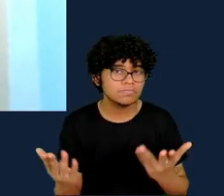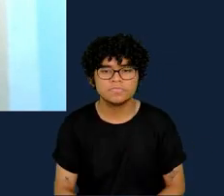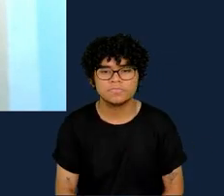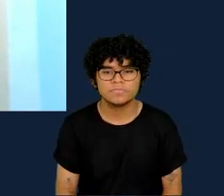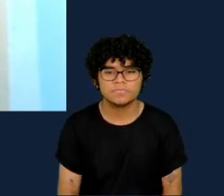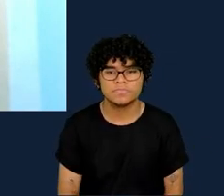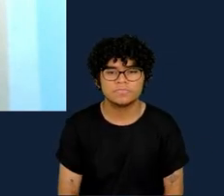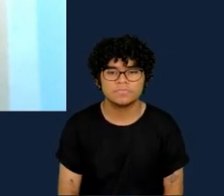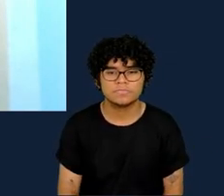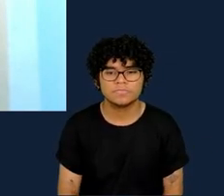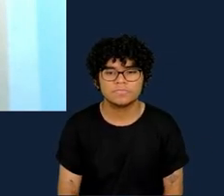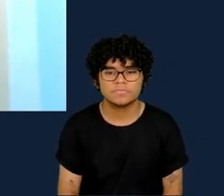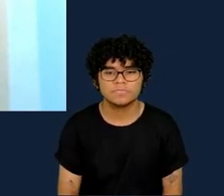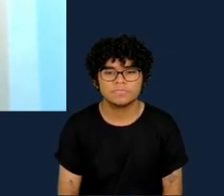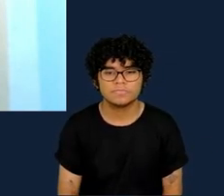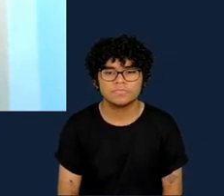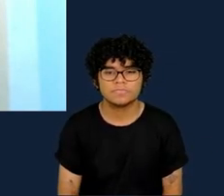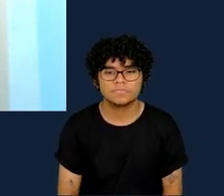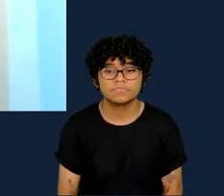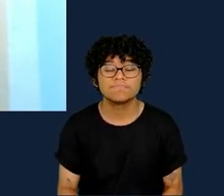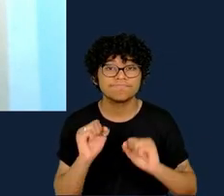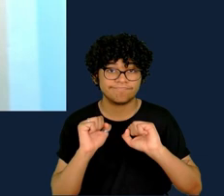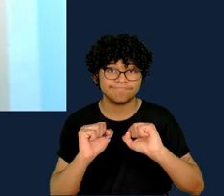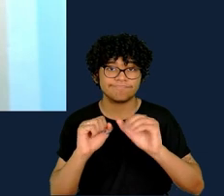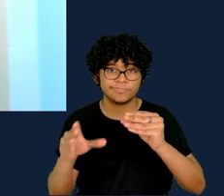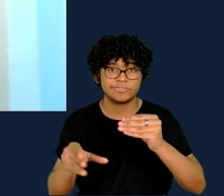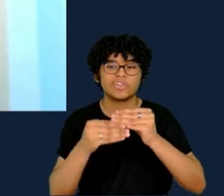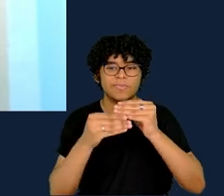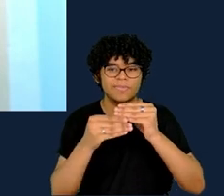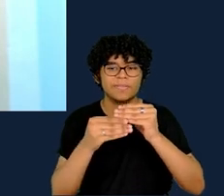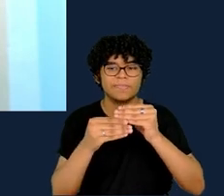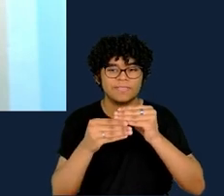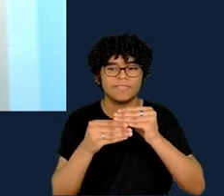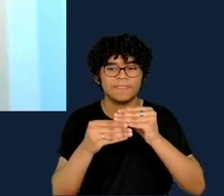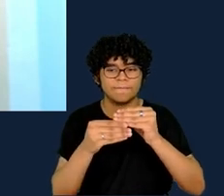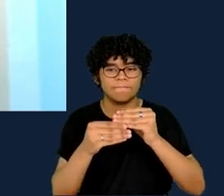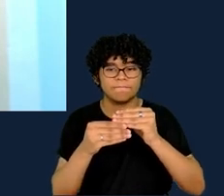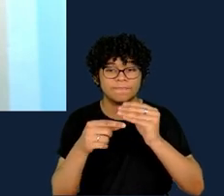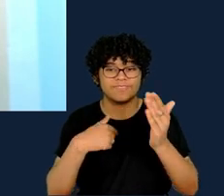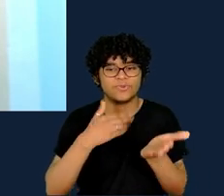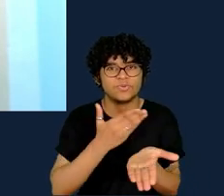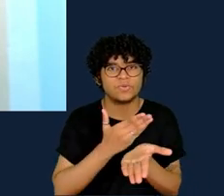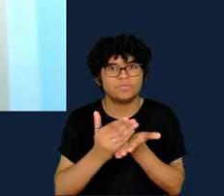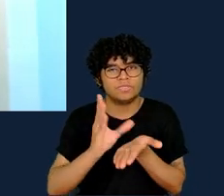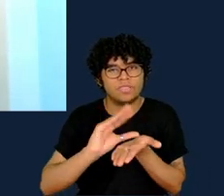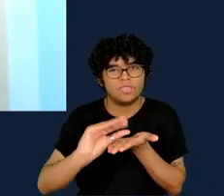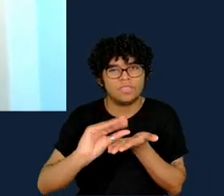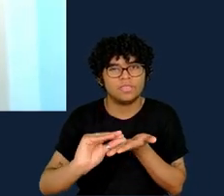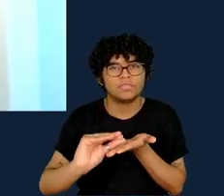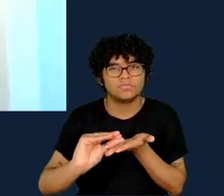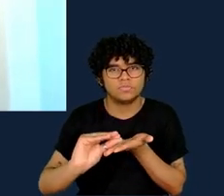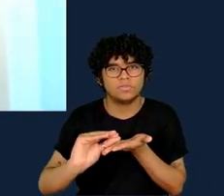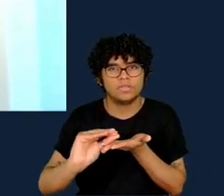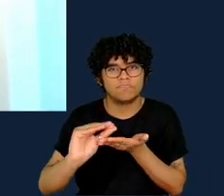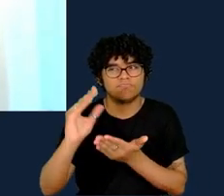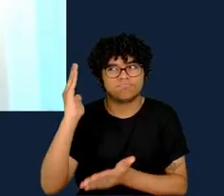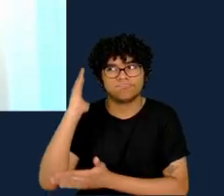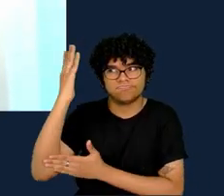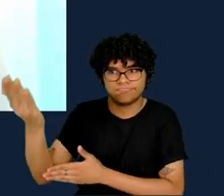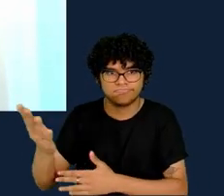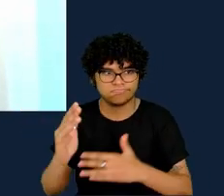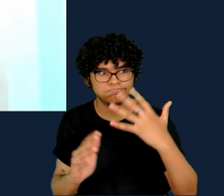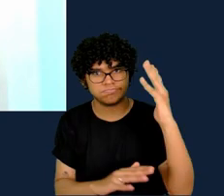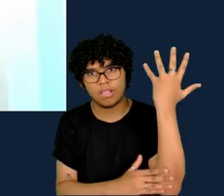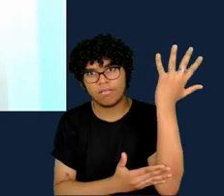Eu posso comentar um pouco. Quando eu comecei a trabalhar com dados de desmatamento da Amazônia, fiquei